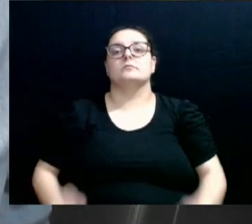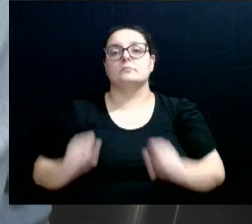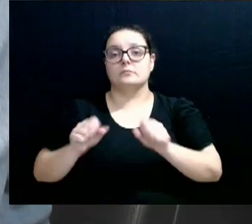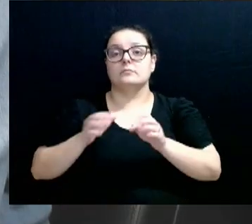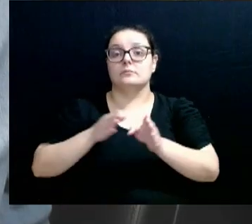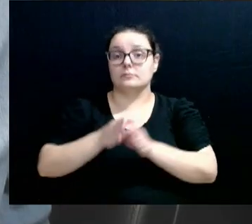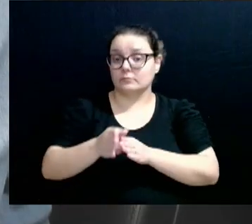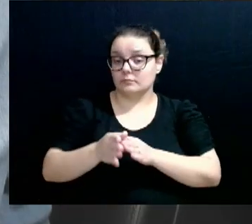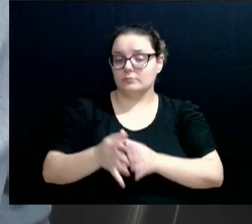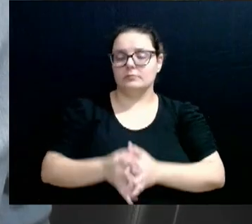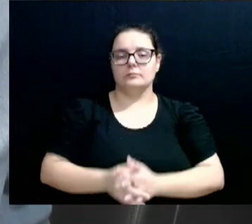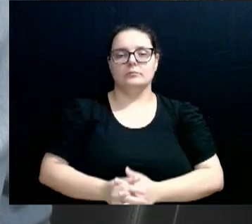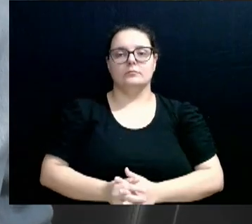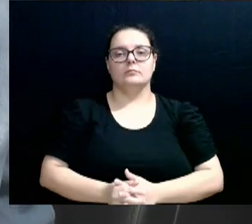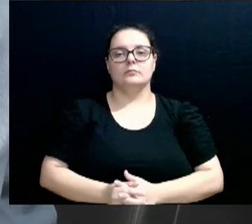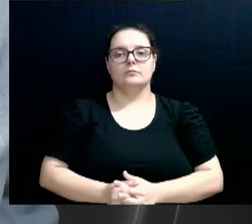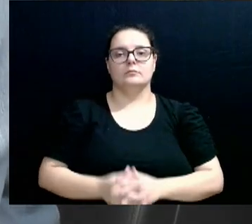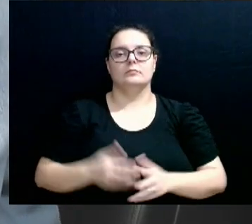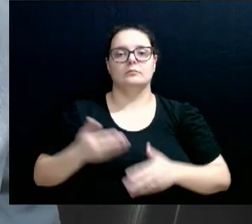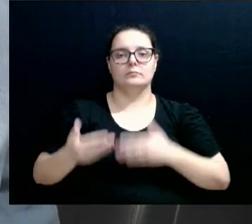para um servidor que